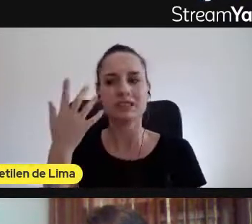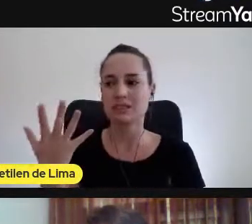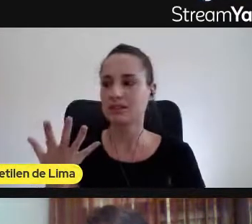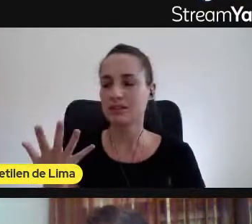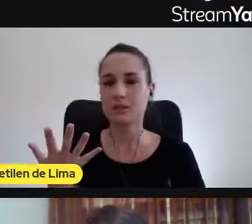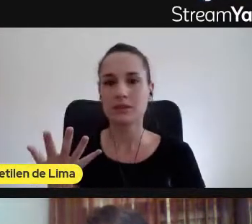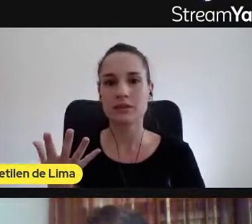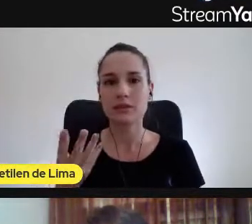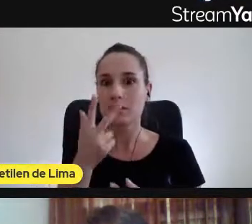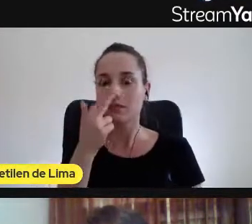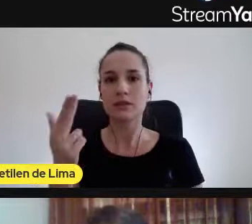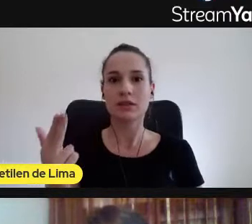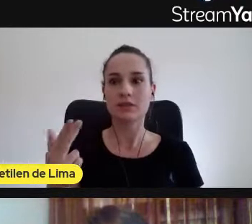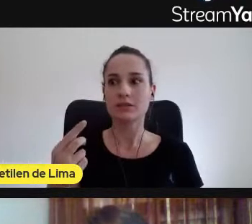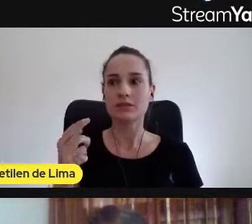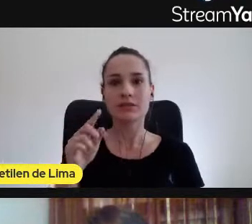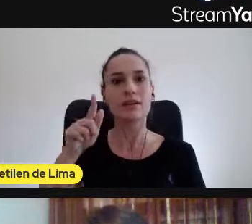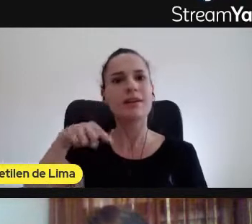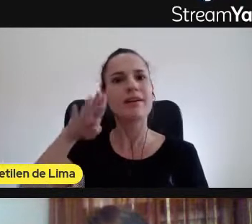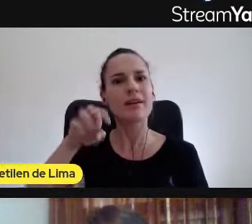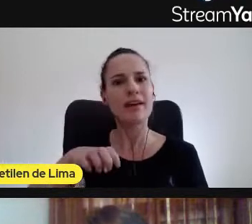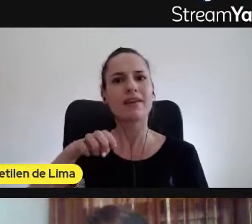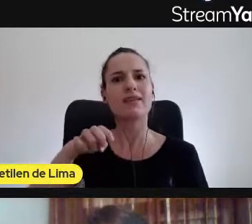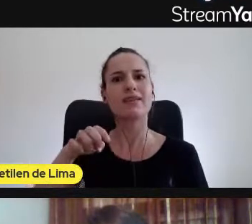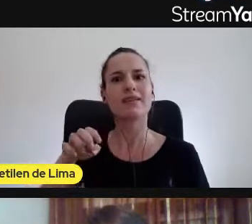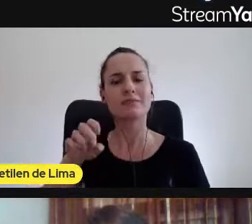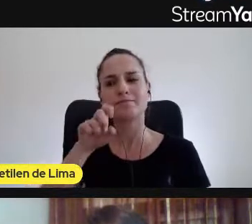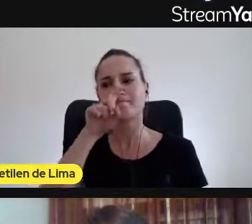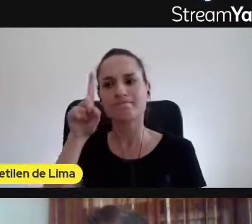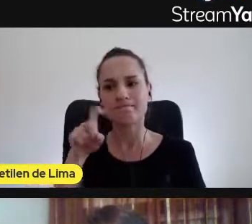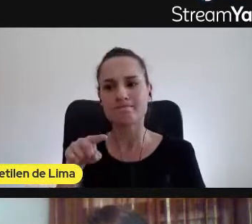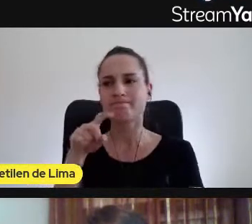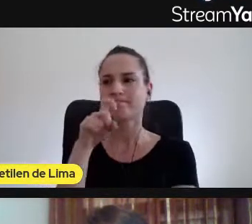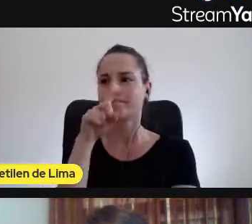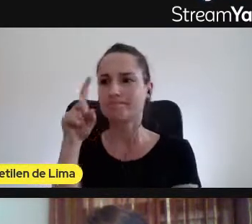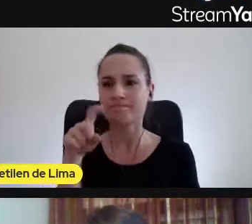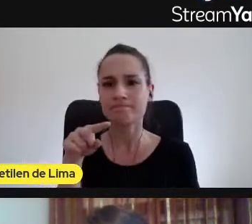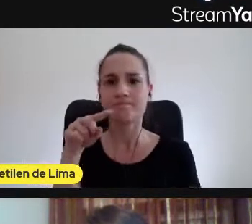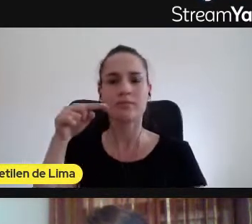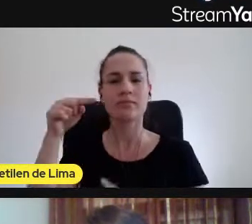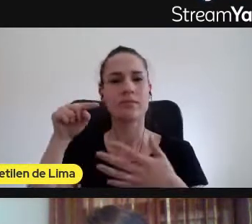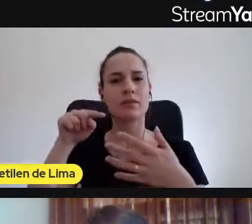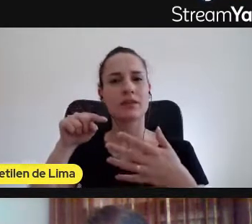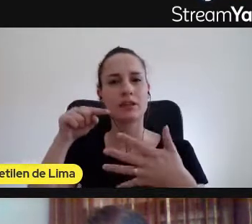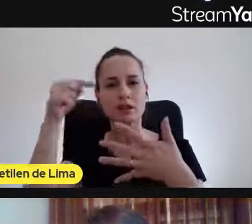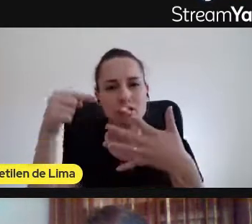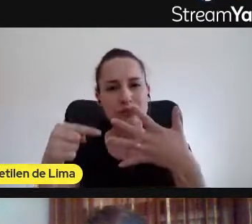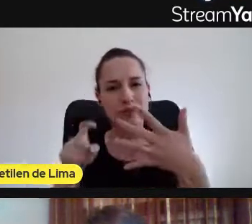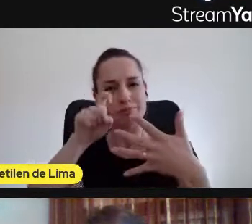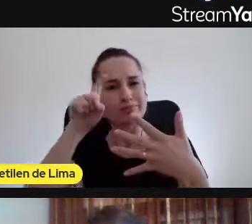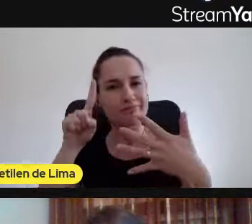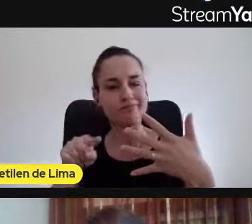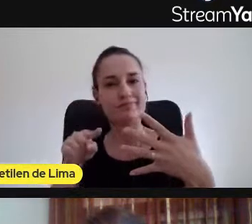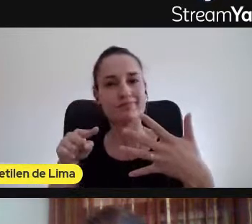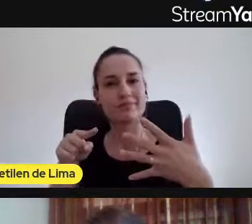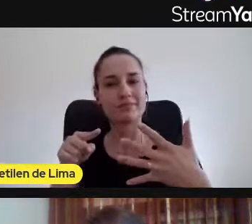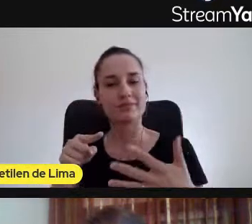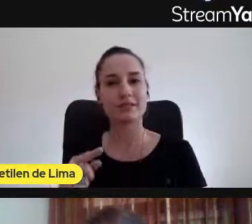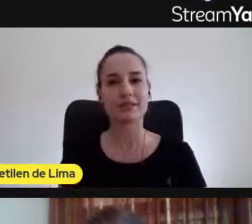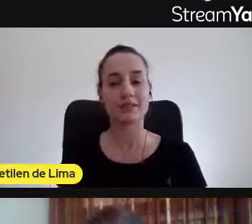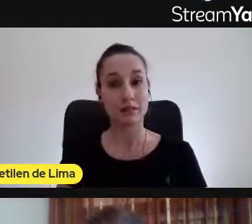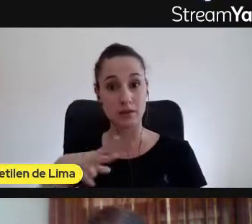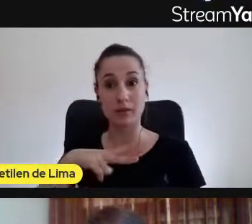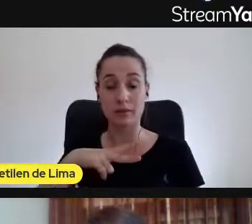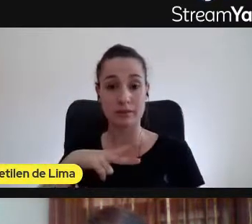quem eu sou, né? E todas essas indagações, né, a gente pode ver por um motivo diferente,